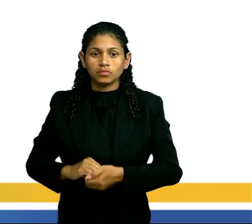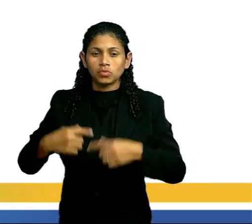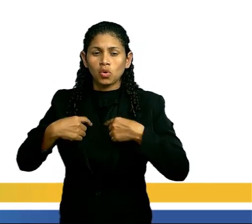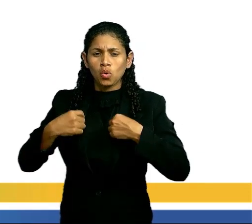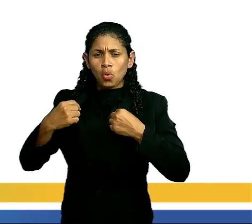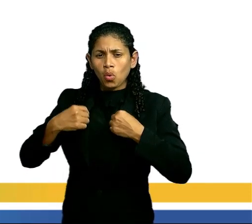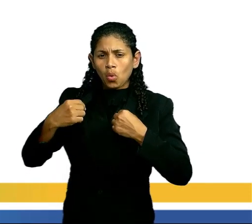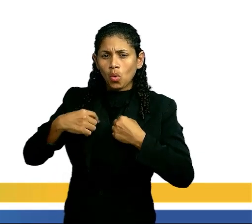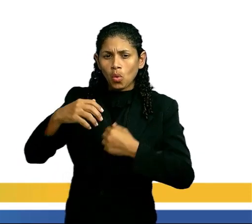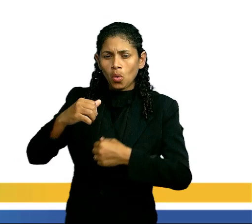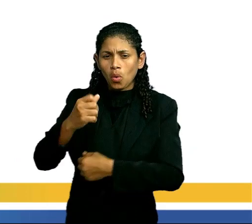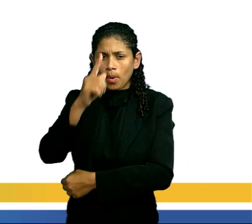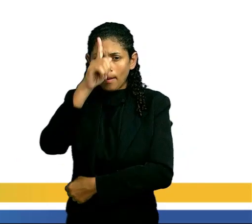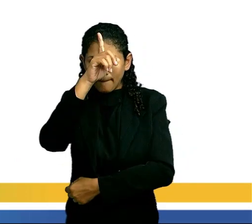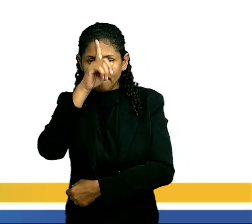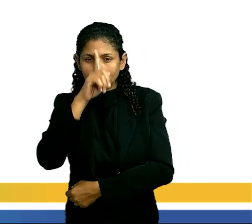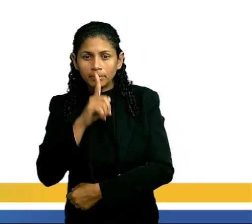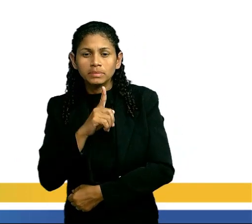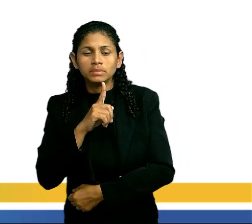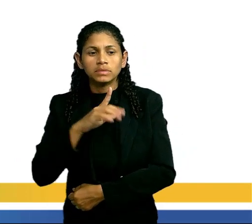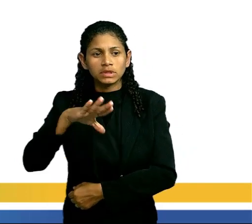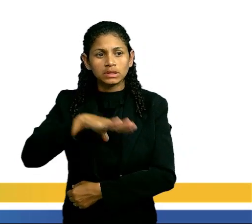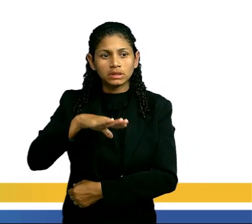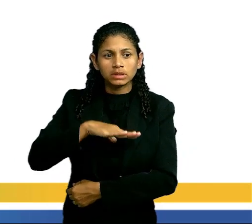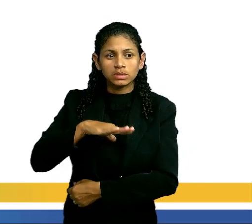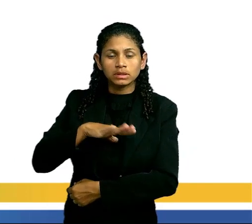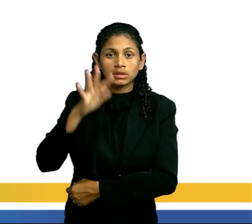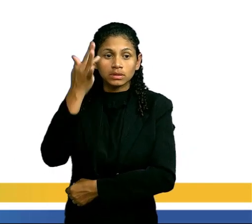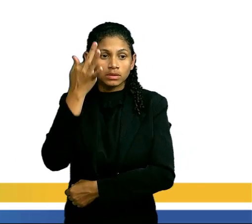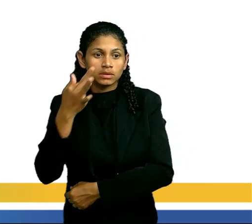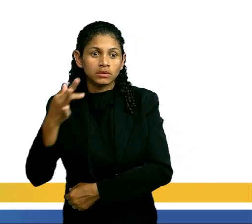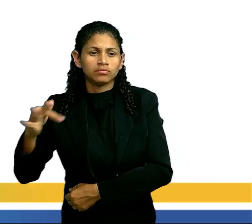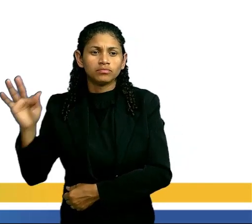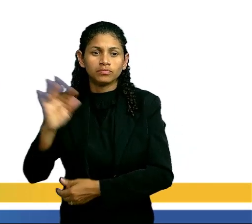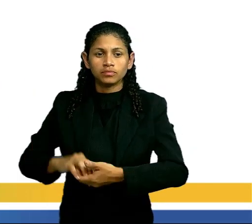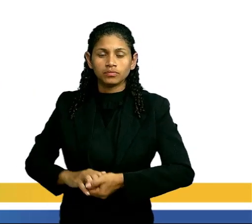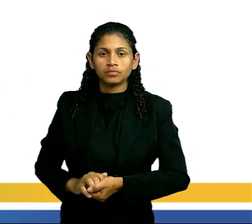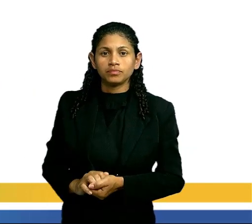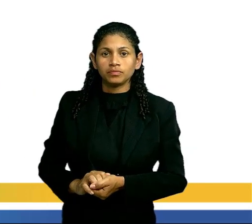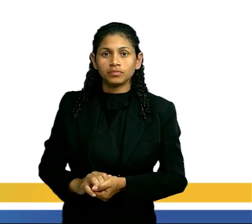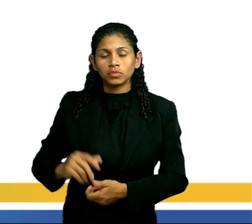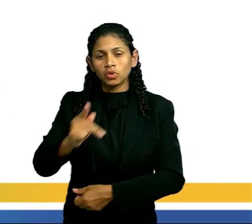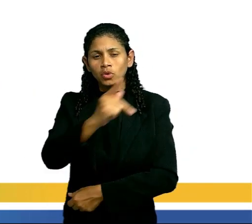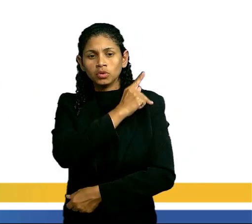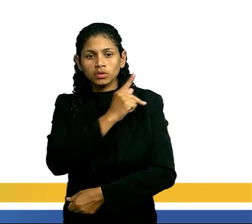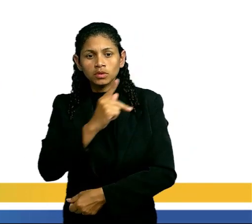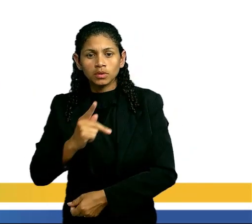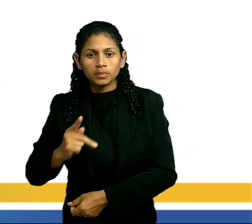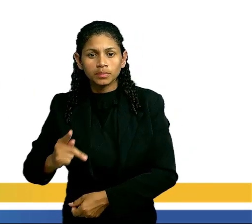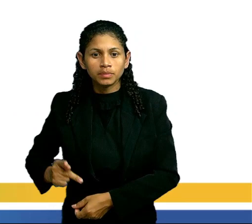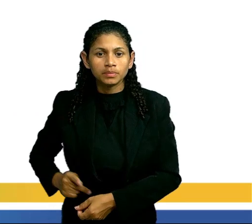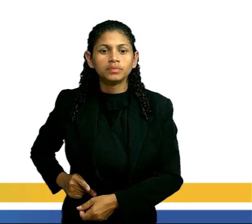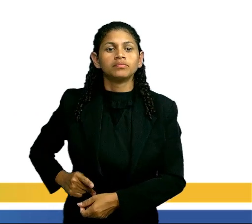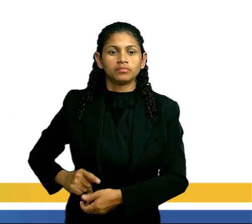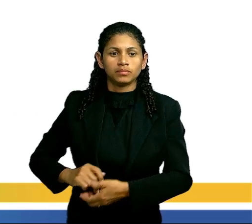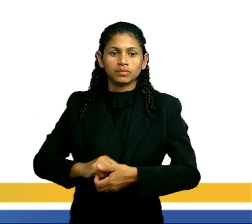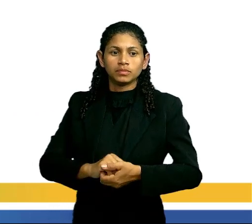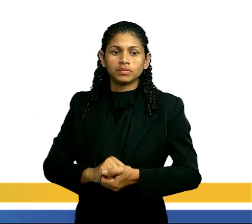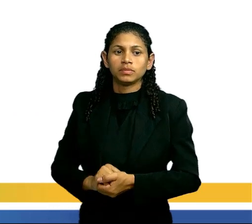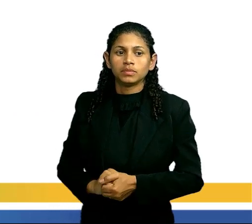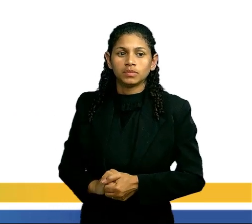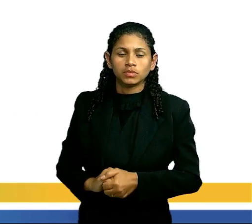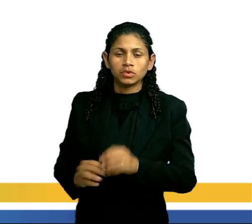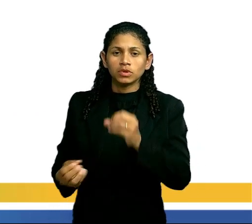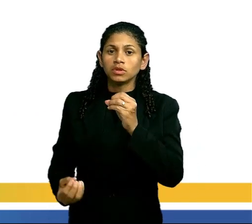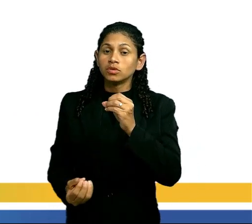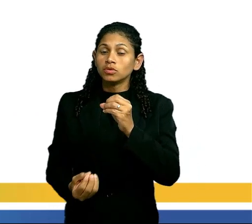cenas de guerra civil e vandalismo explícito em Paris, o presidente Emmanuel Macron ressurgiu neste final de férias